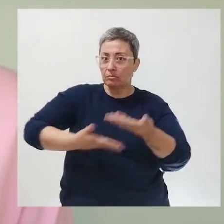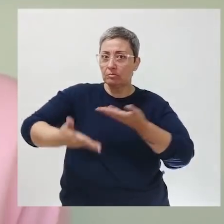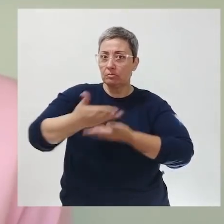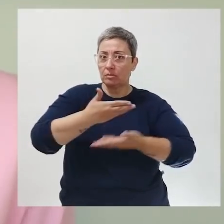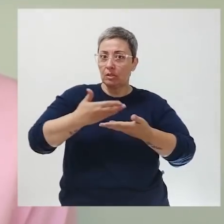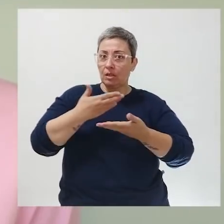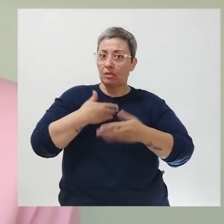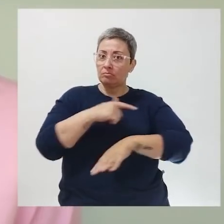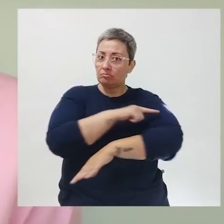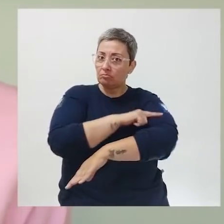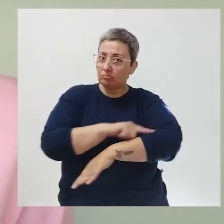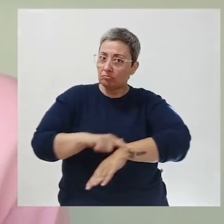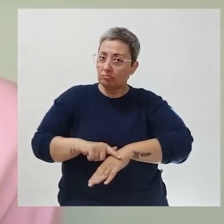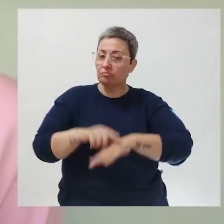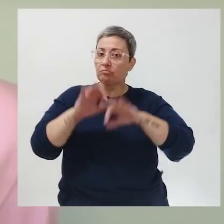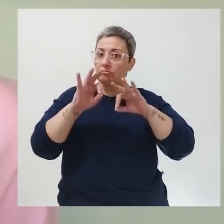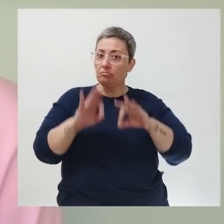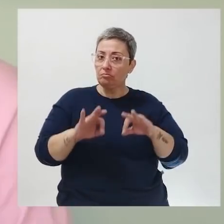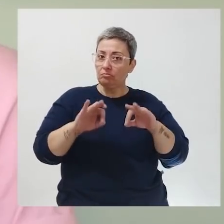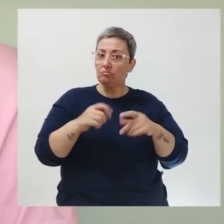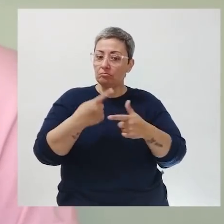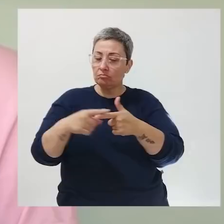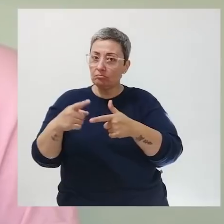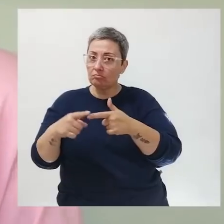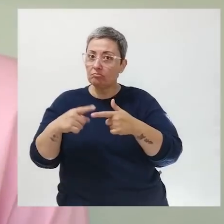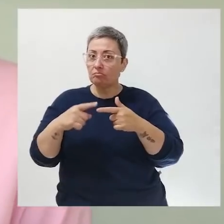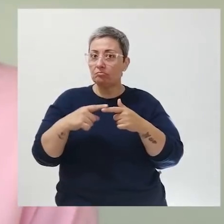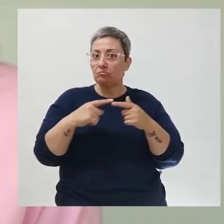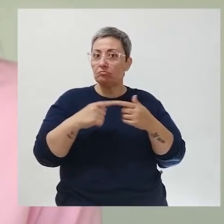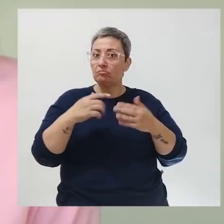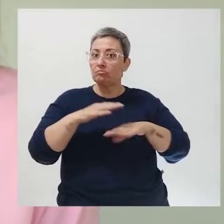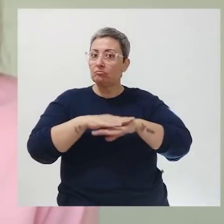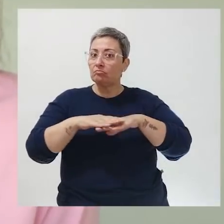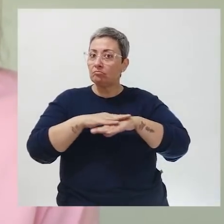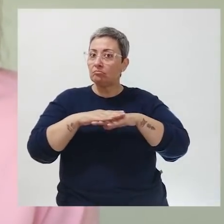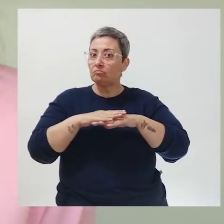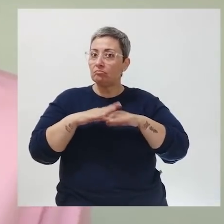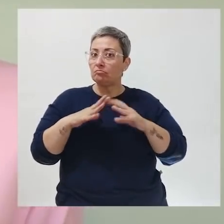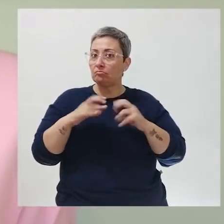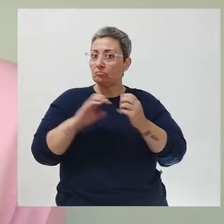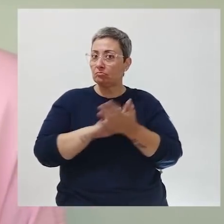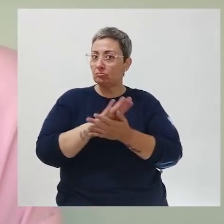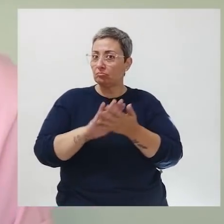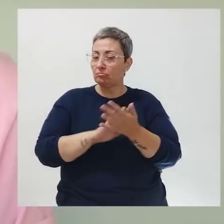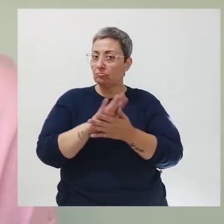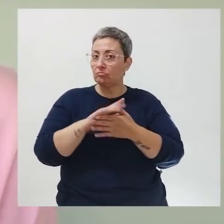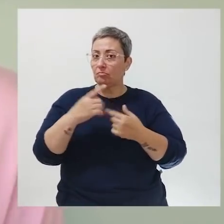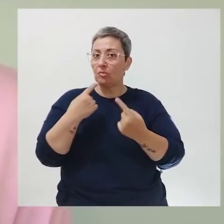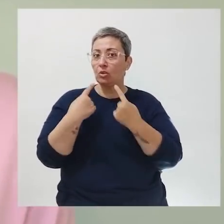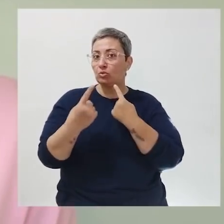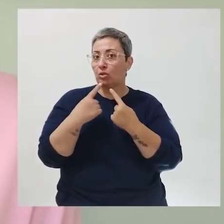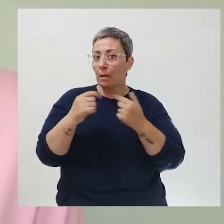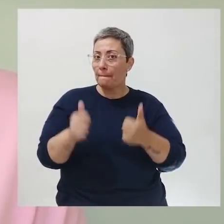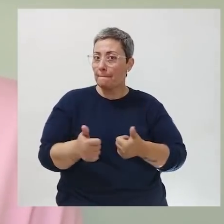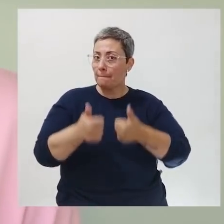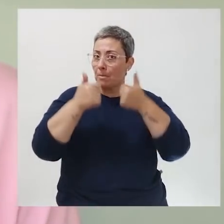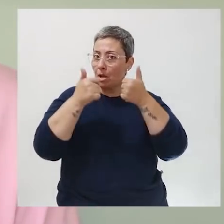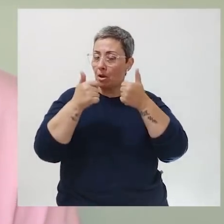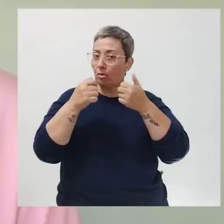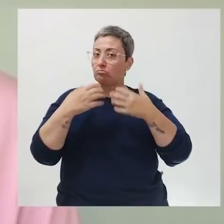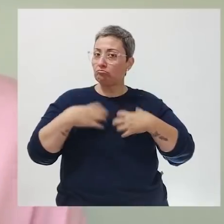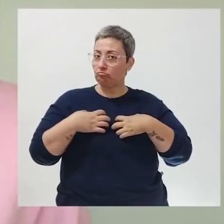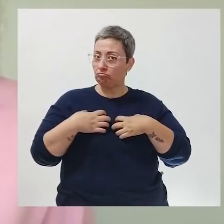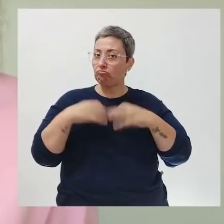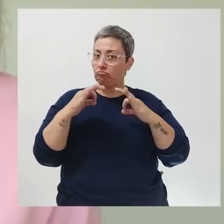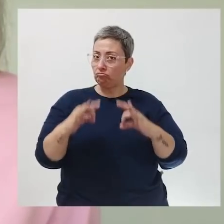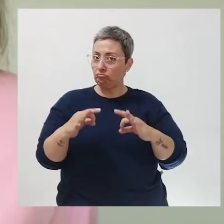outros com gentileza e resolvermos os conflitos por meio de conversas, porque o diálogo é sempre o melhor